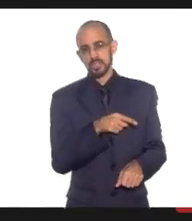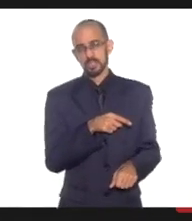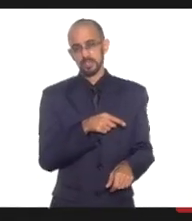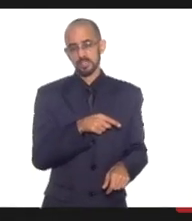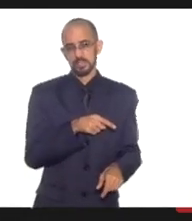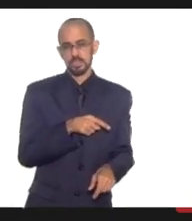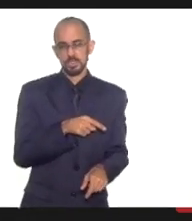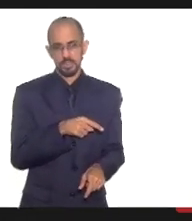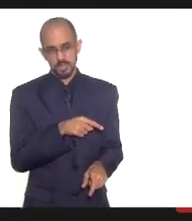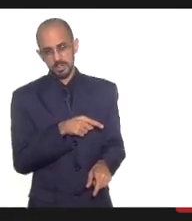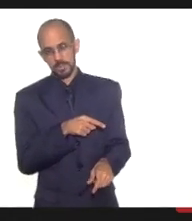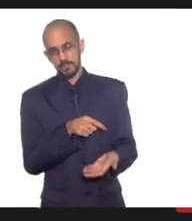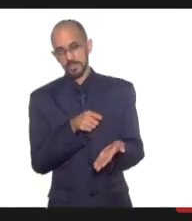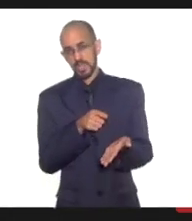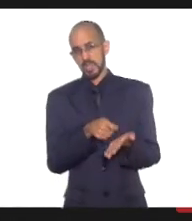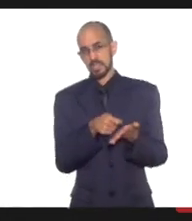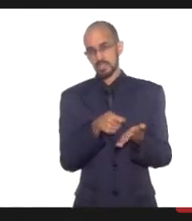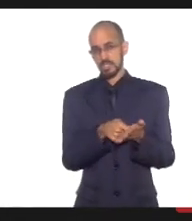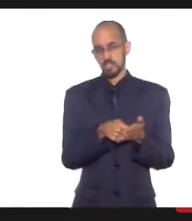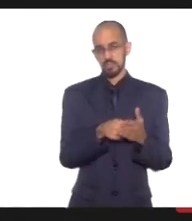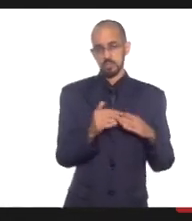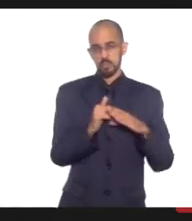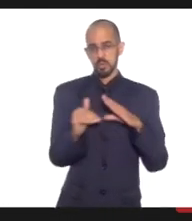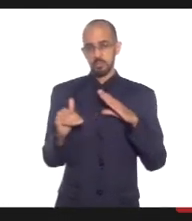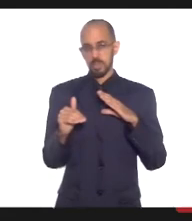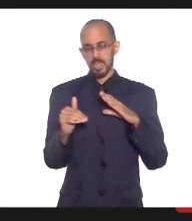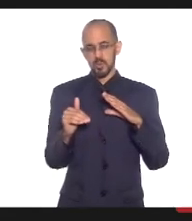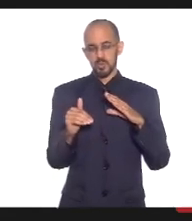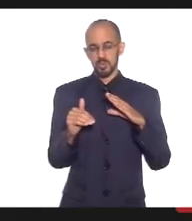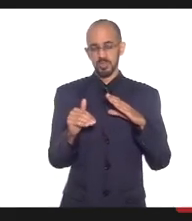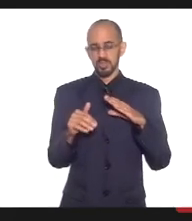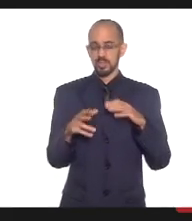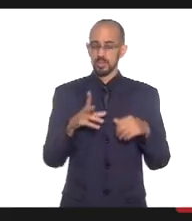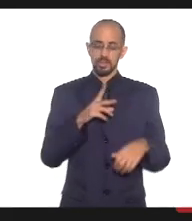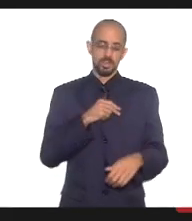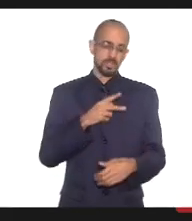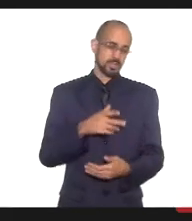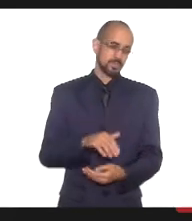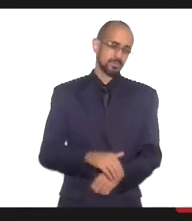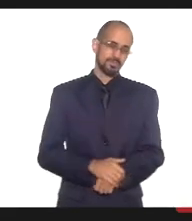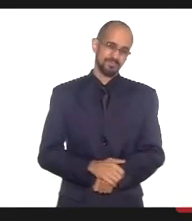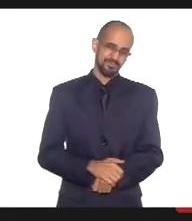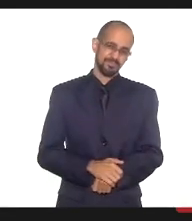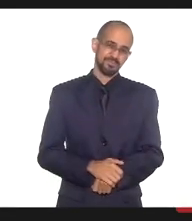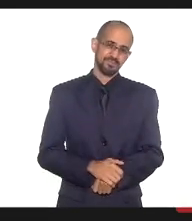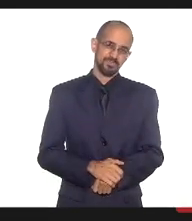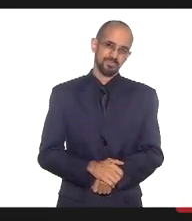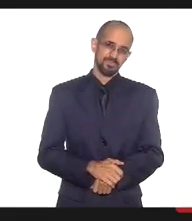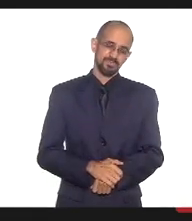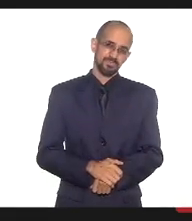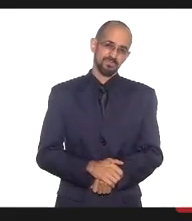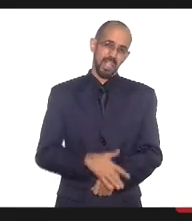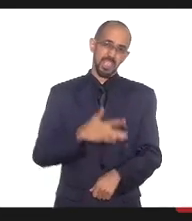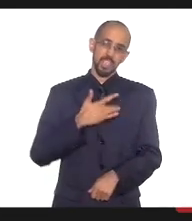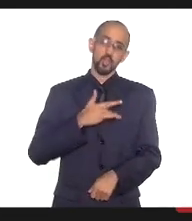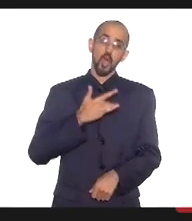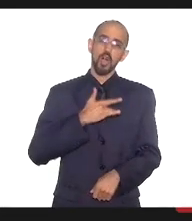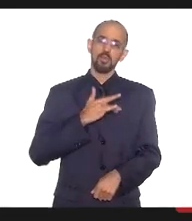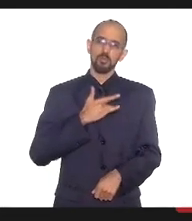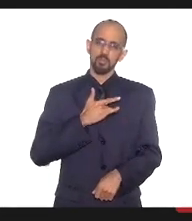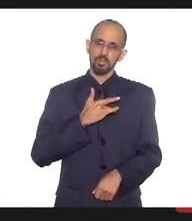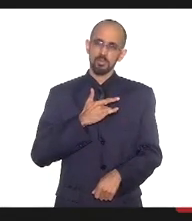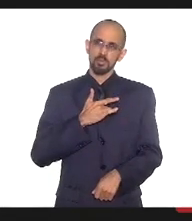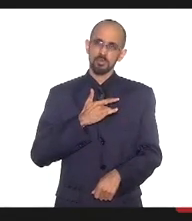burro primeiro cara é realmente de dá dó de